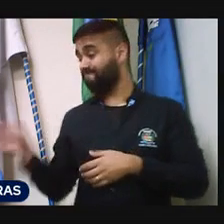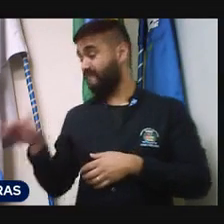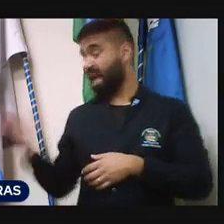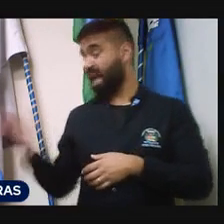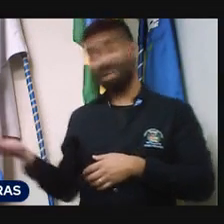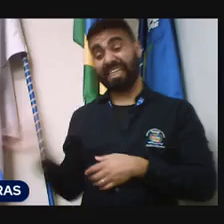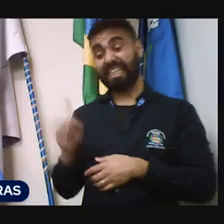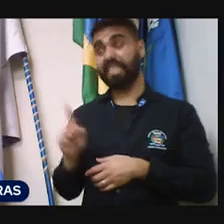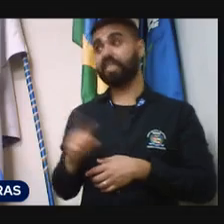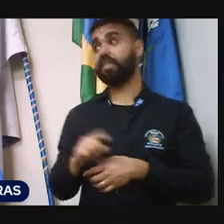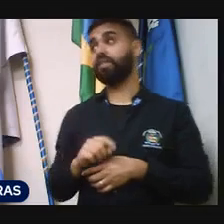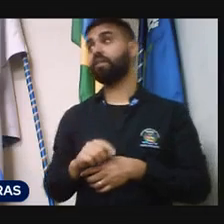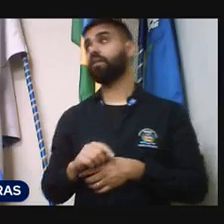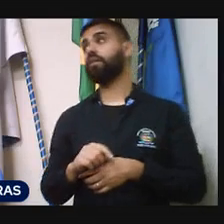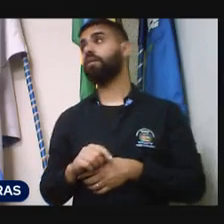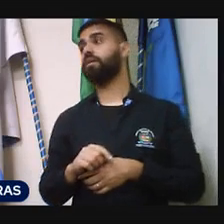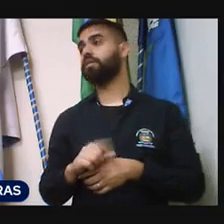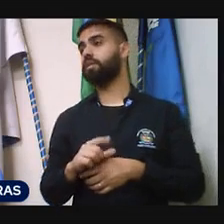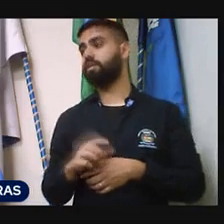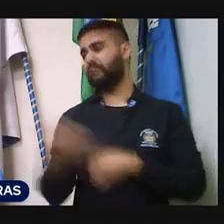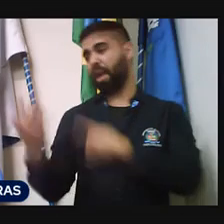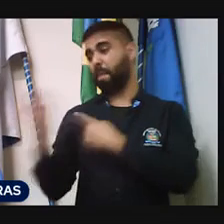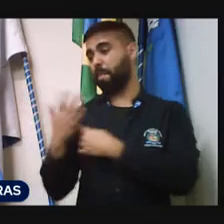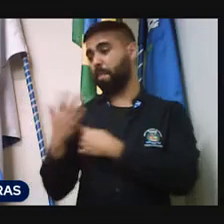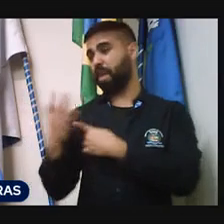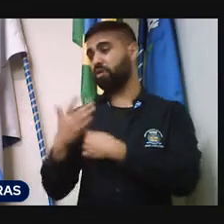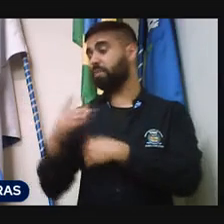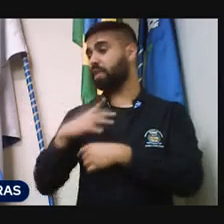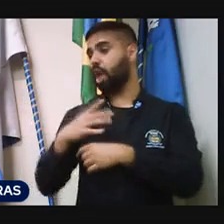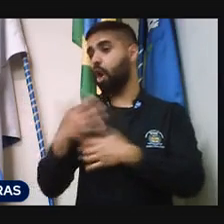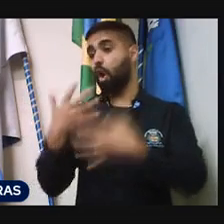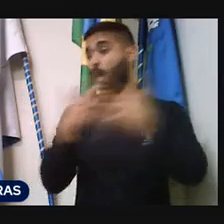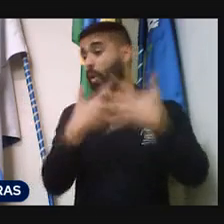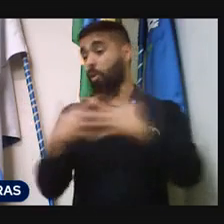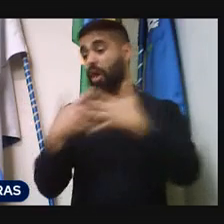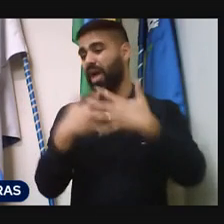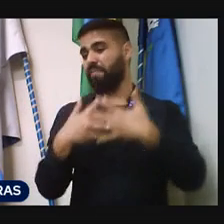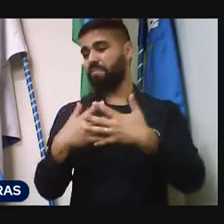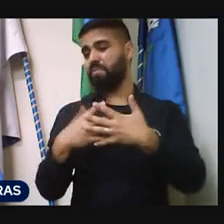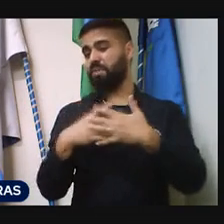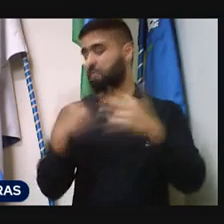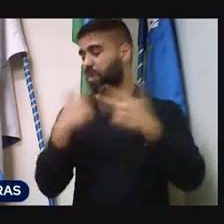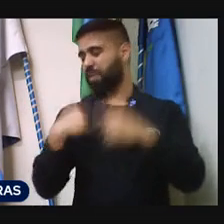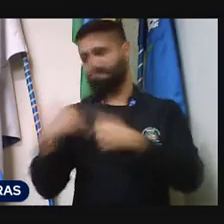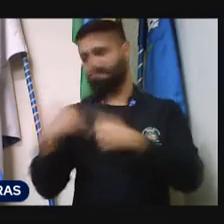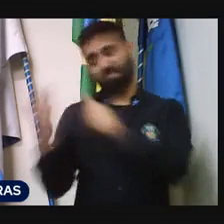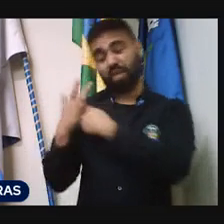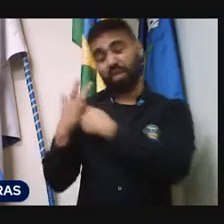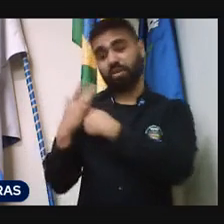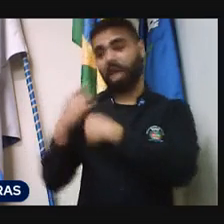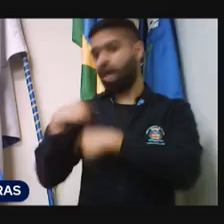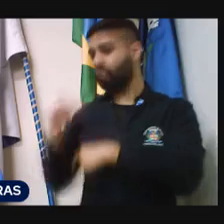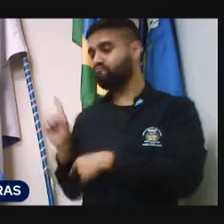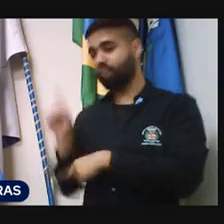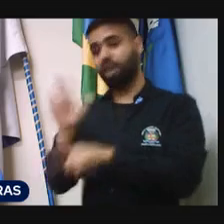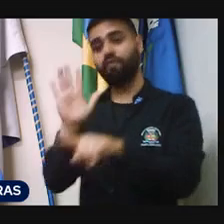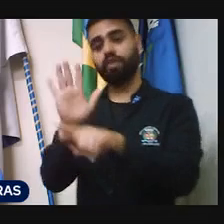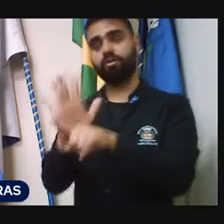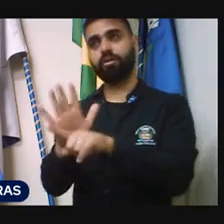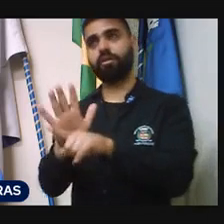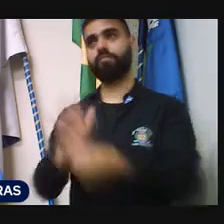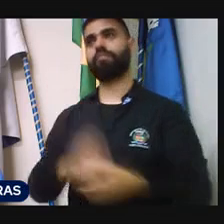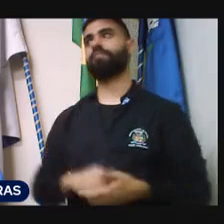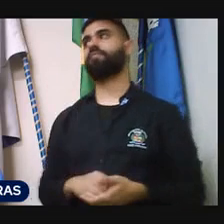para tirar de próprio punho e caminhão de entulho no carrinho de mão pode ter certeza q esse soldado vai estar sua